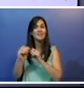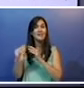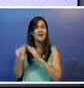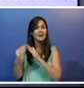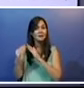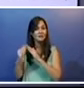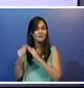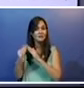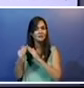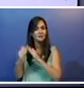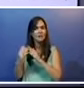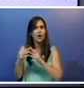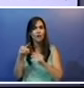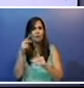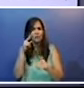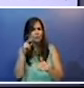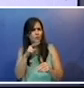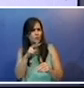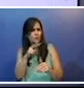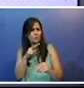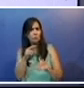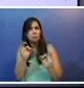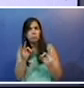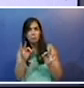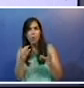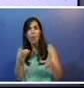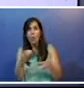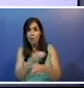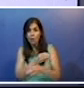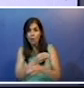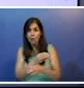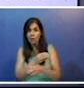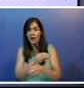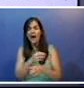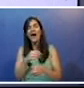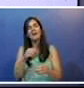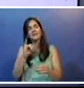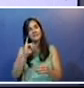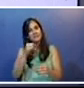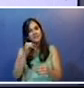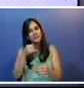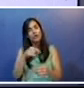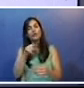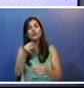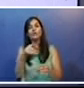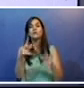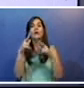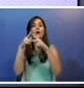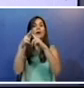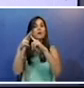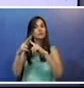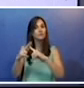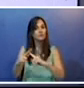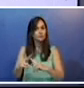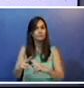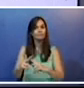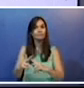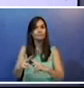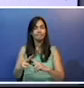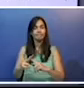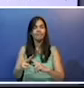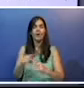Quando considerar que a concluiu, passe o texto a limpo. Então é ótimo, excelente vocês fazerem e